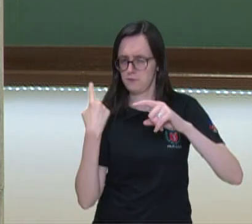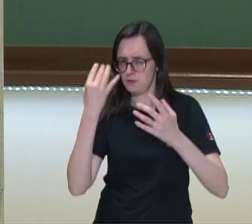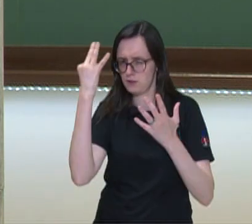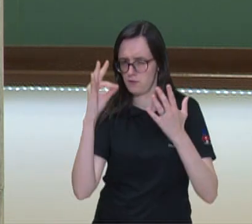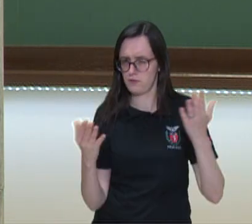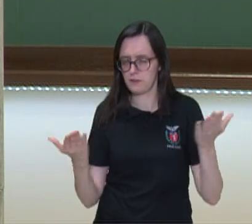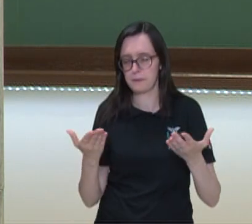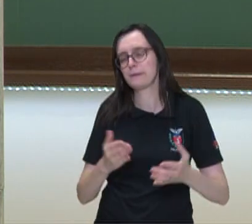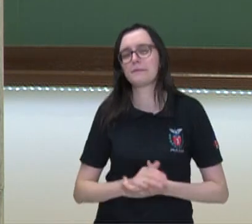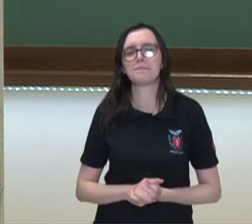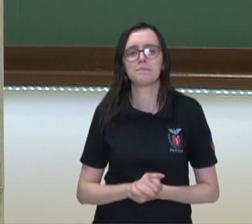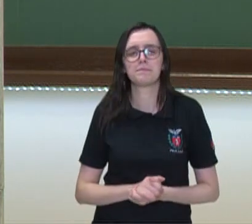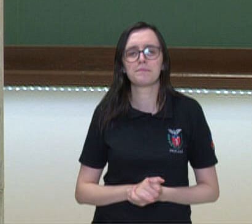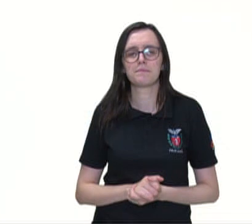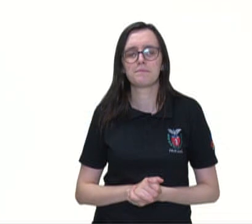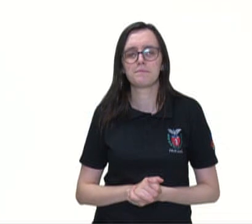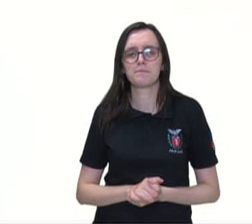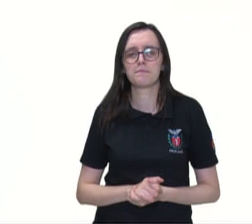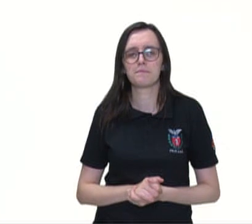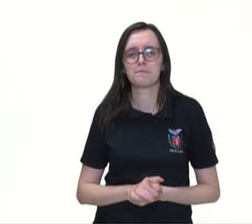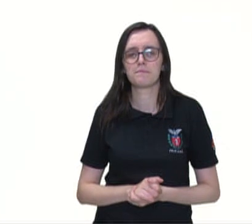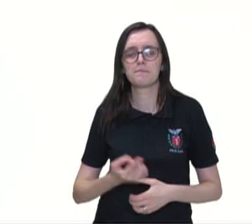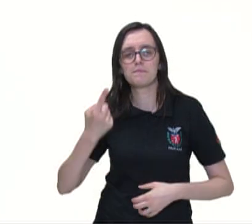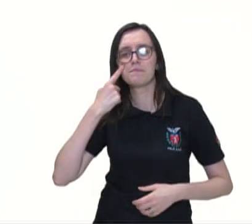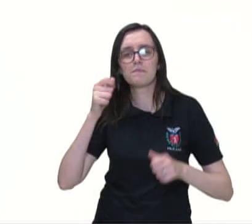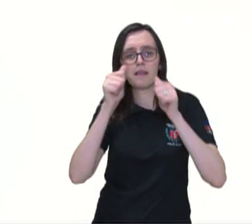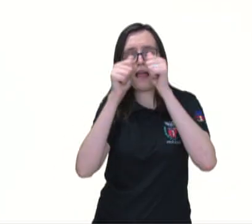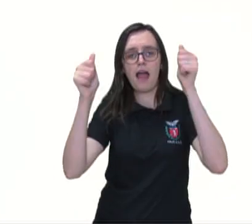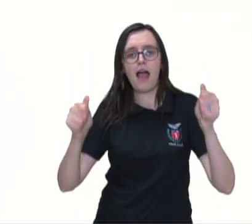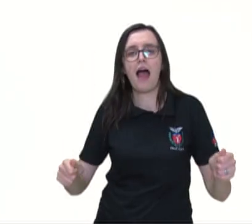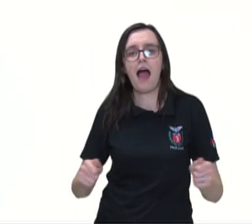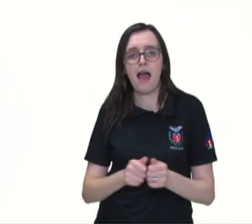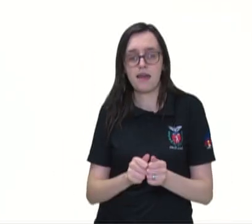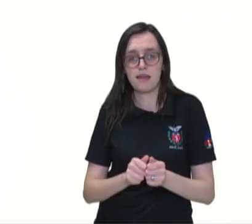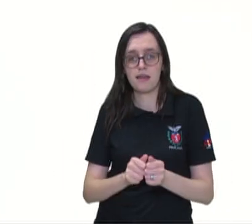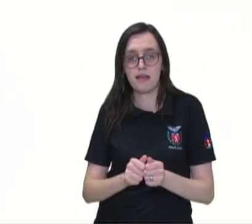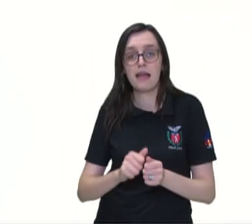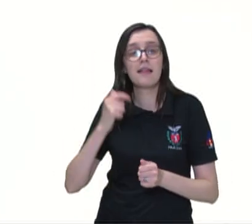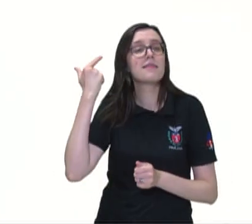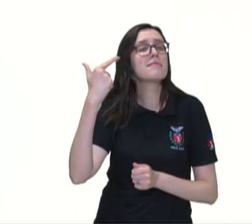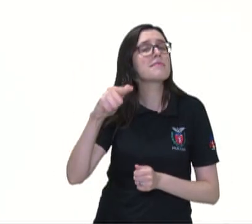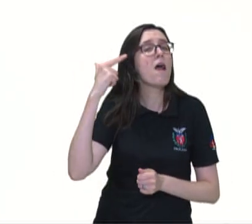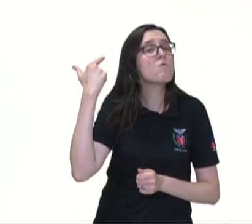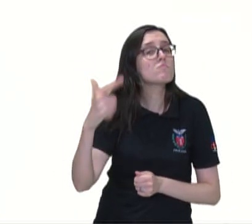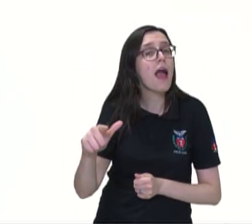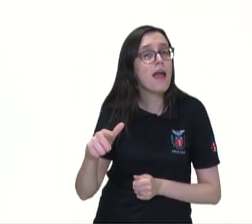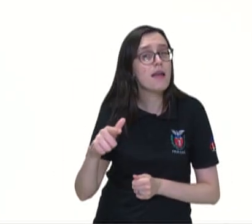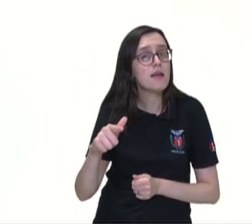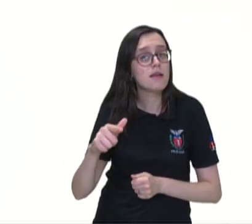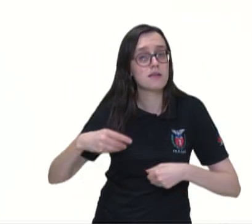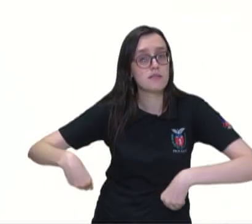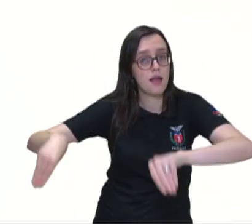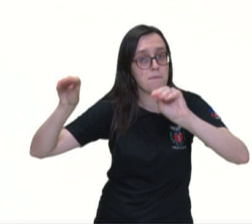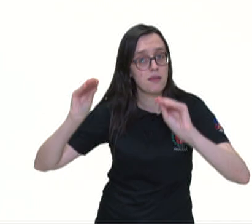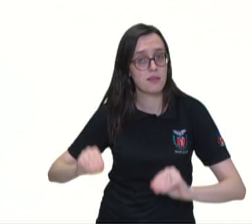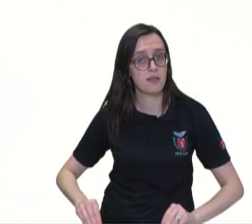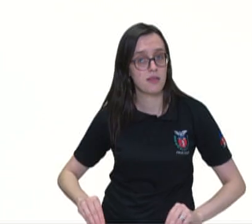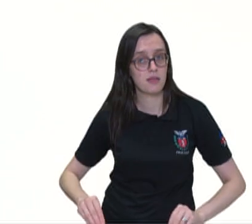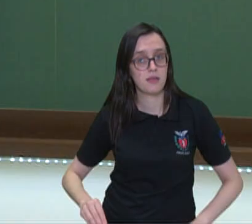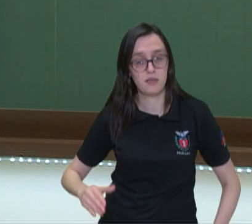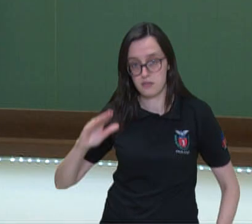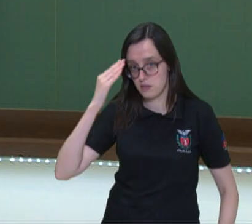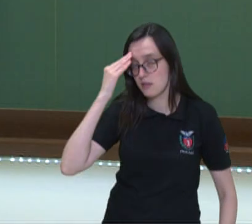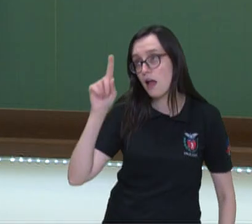conferir? Olha lá. A área do chão não ocupada pelo tapete. É isso que se pretende calcular com aquela expressão